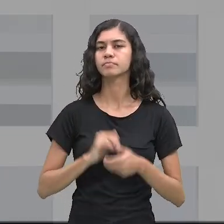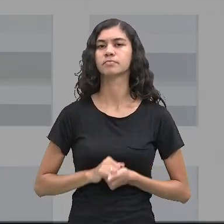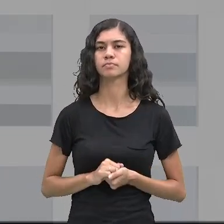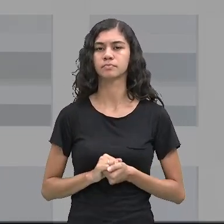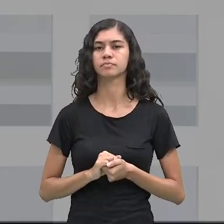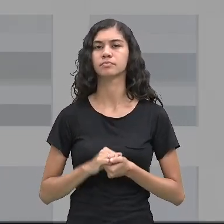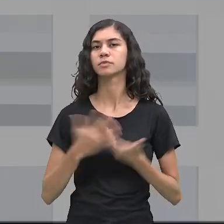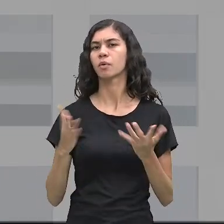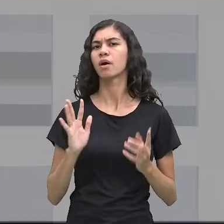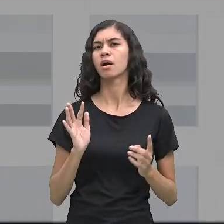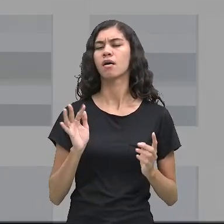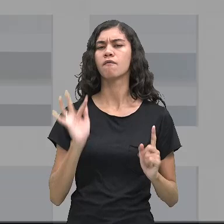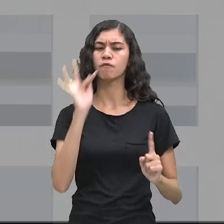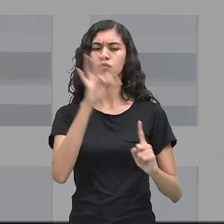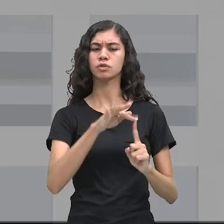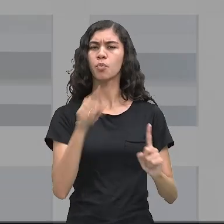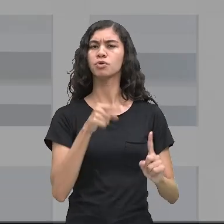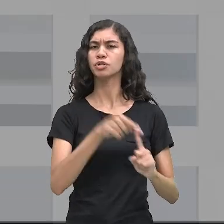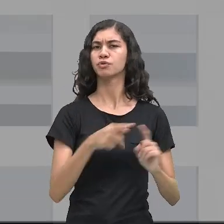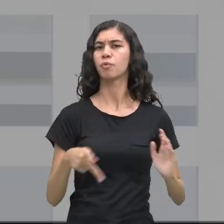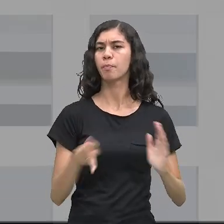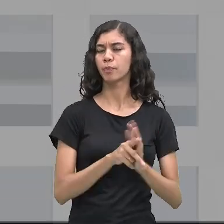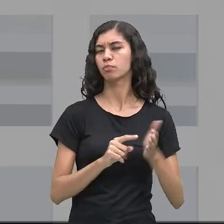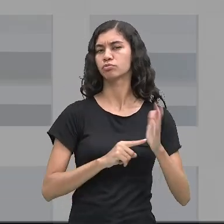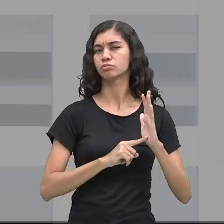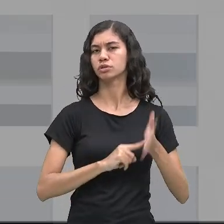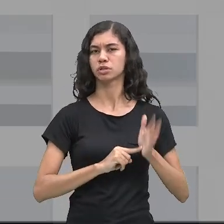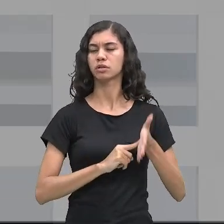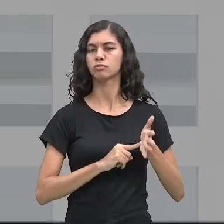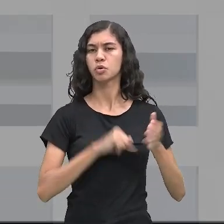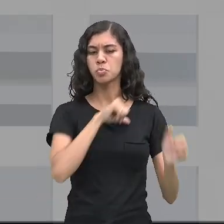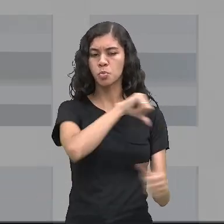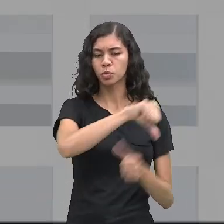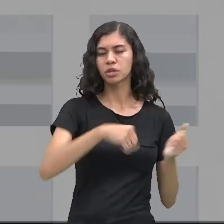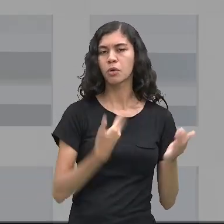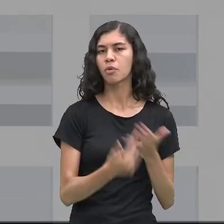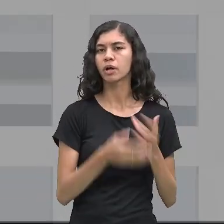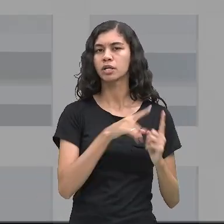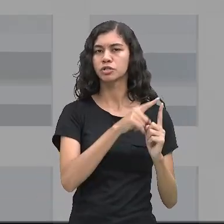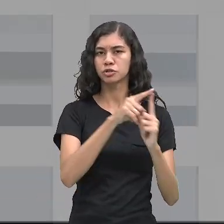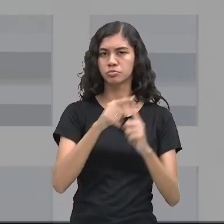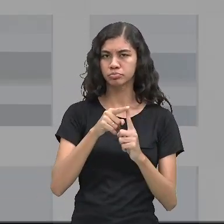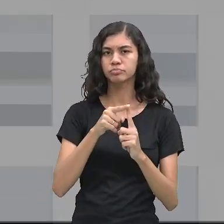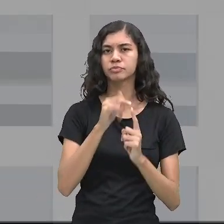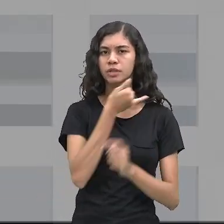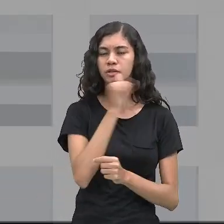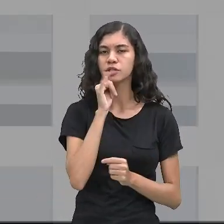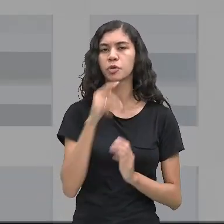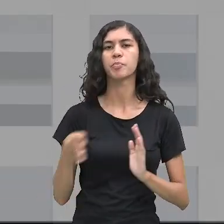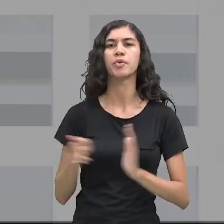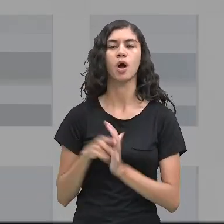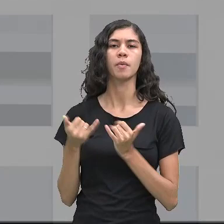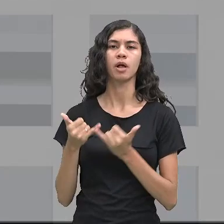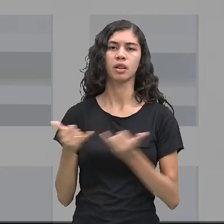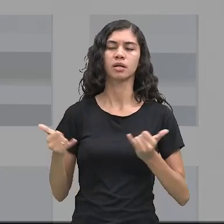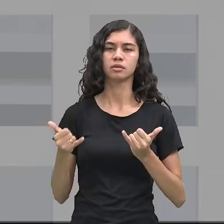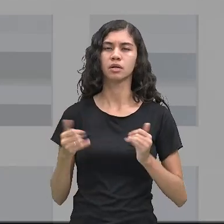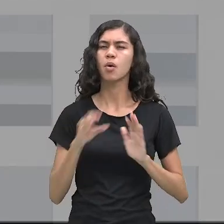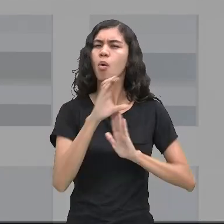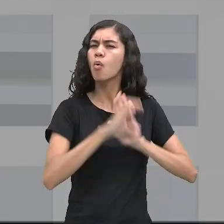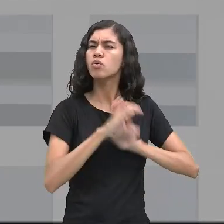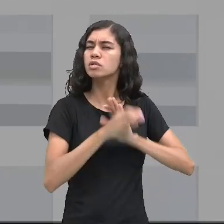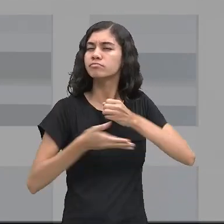é a função de um gerador, é transformar qualquer forma de energia em energia elétrica. Professor, para sintetizar um conceito